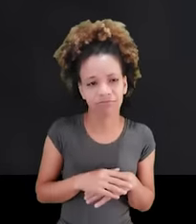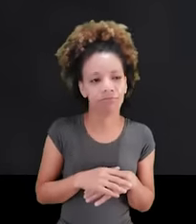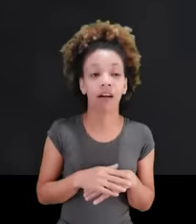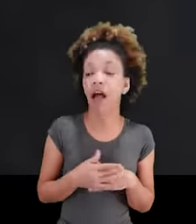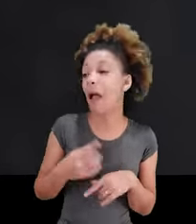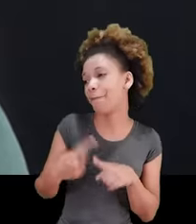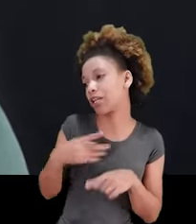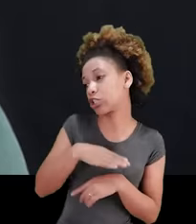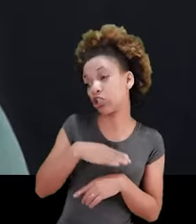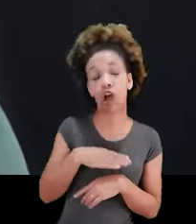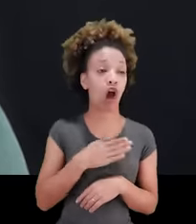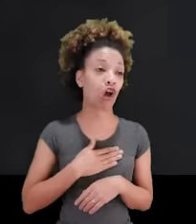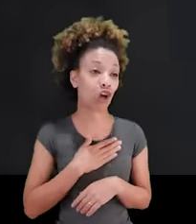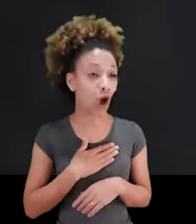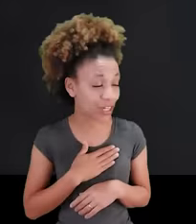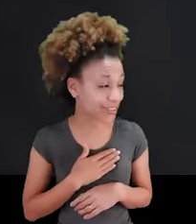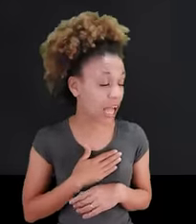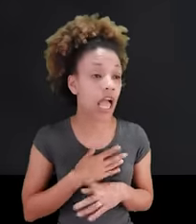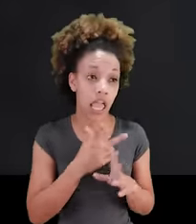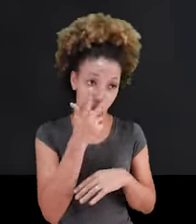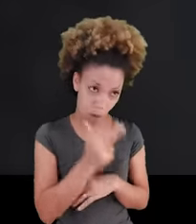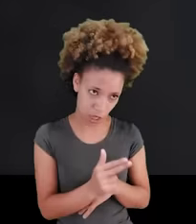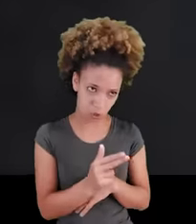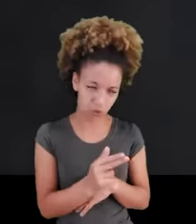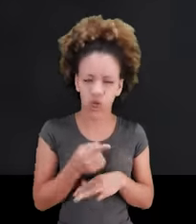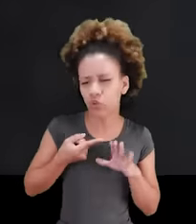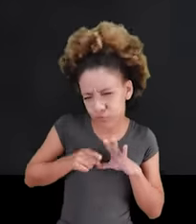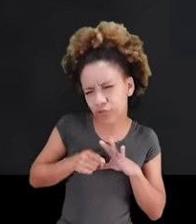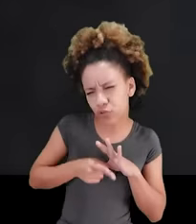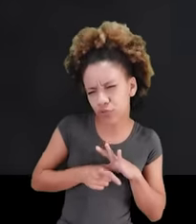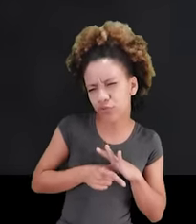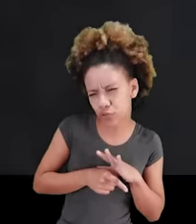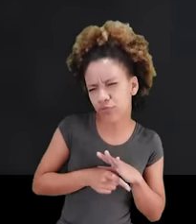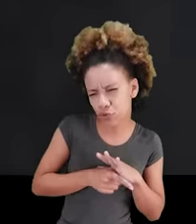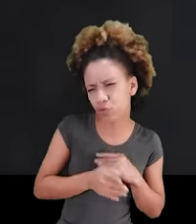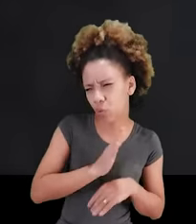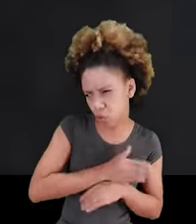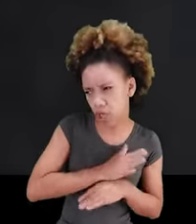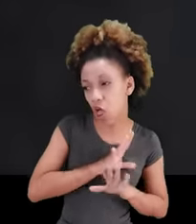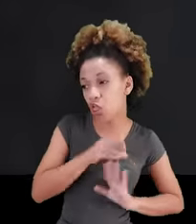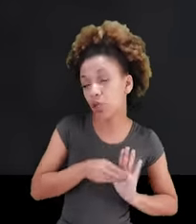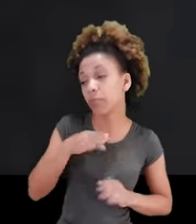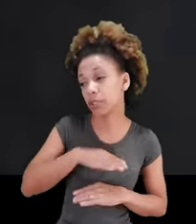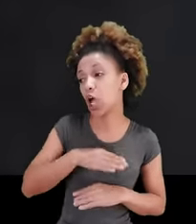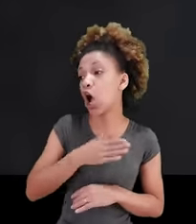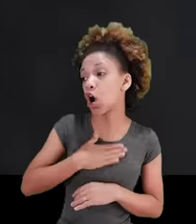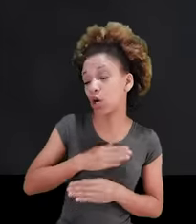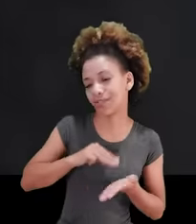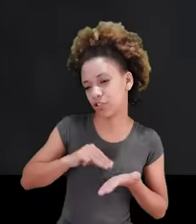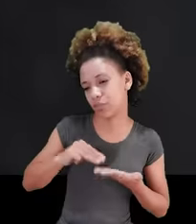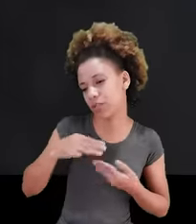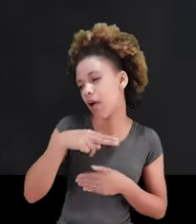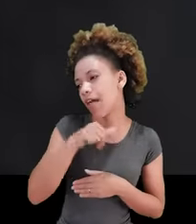português gosta de fado. Eu acho que sim. Lá no fundinho, todo português gosta de pastel de